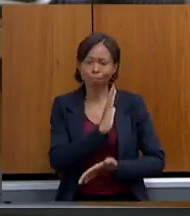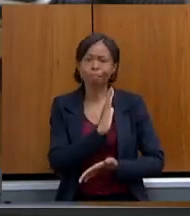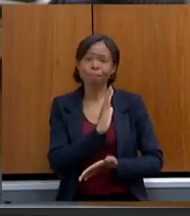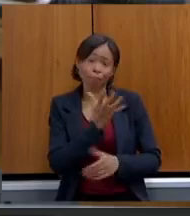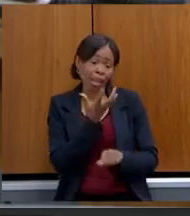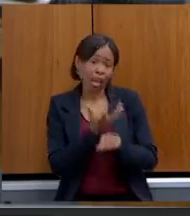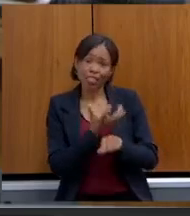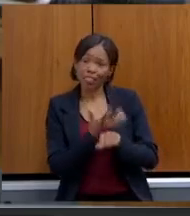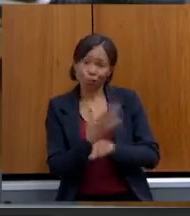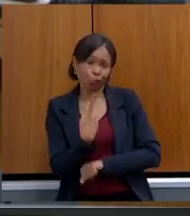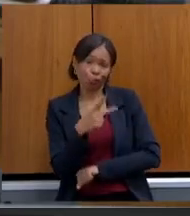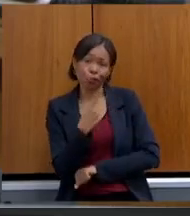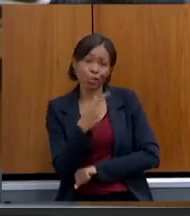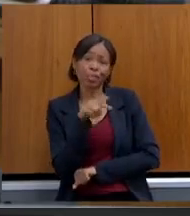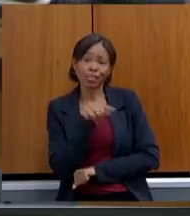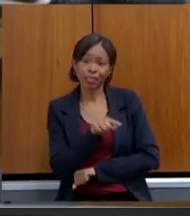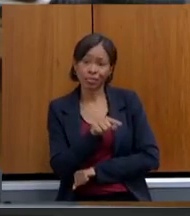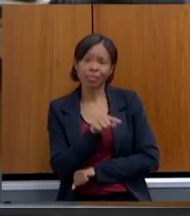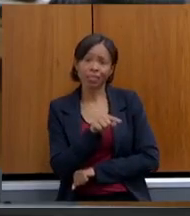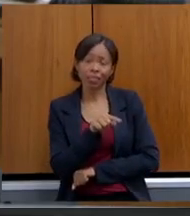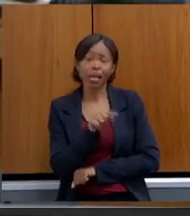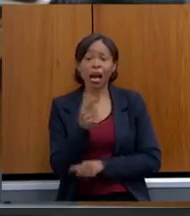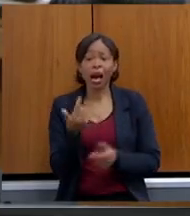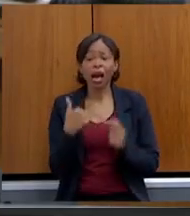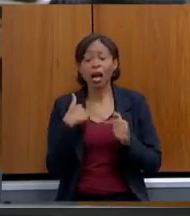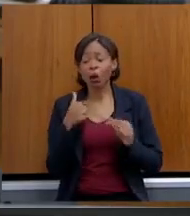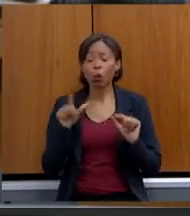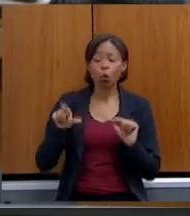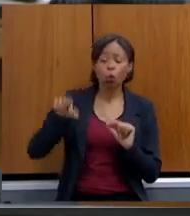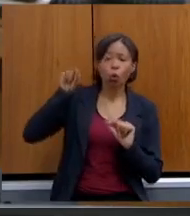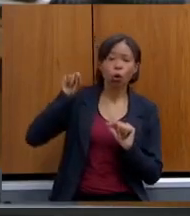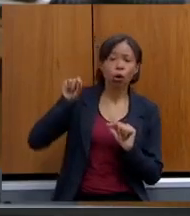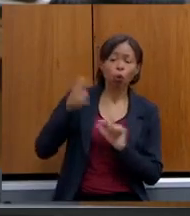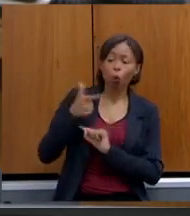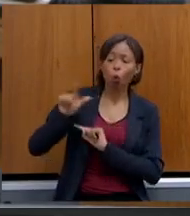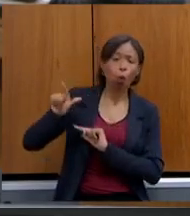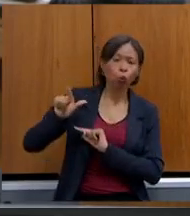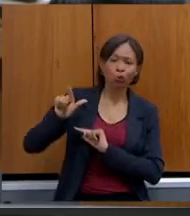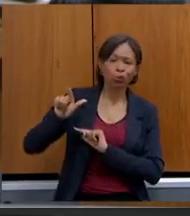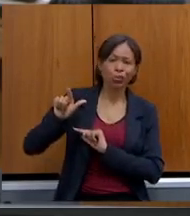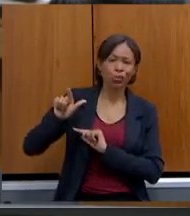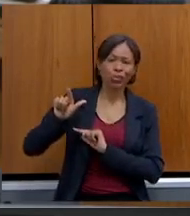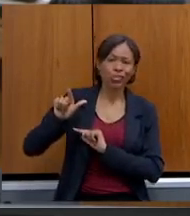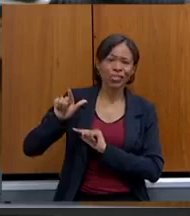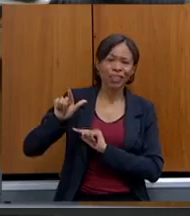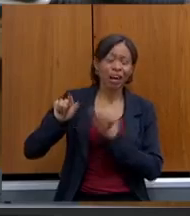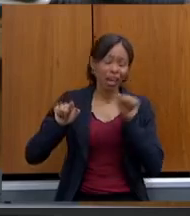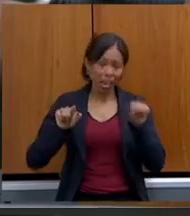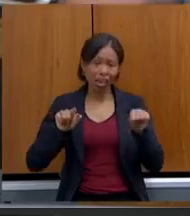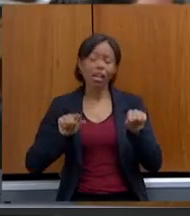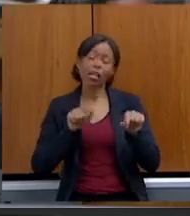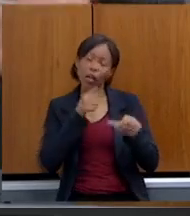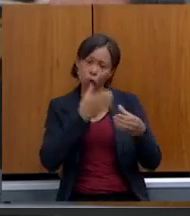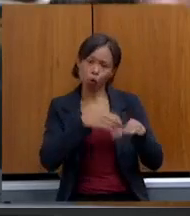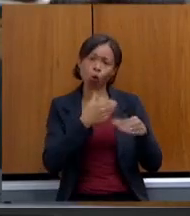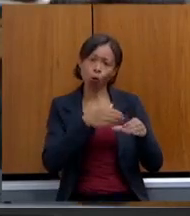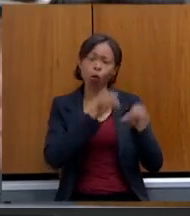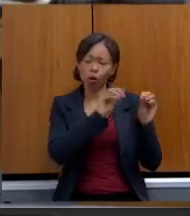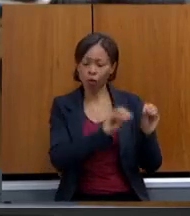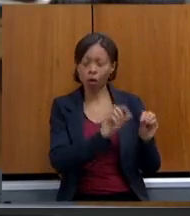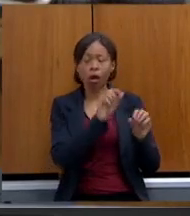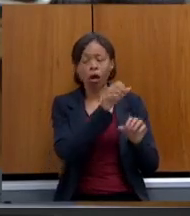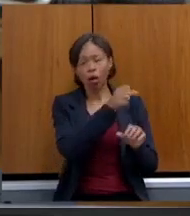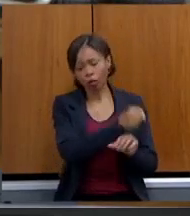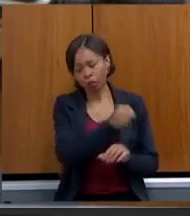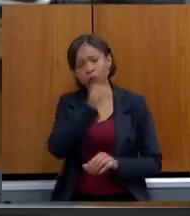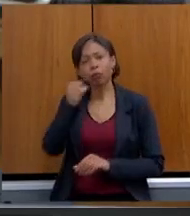gerar essa essa preferência de um profissional concursado em detrimento a um profissional designado para um cargo que não